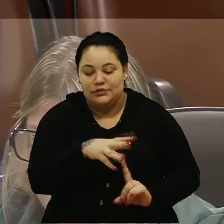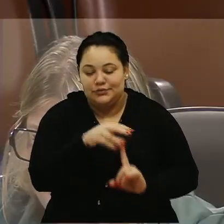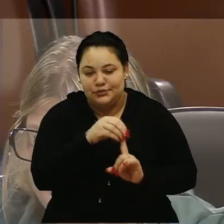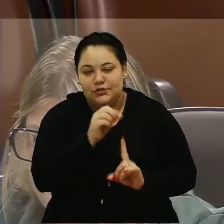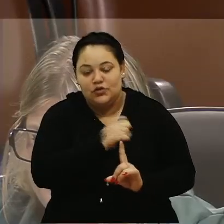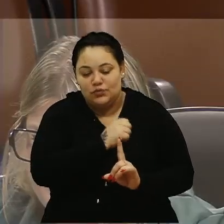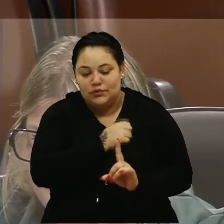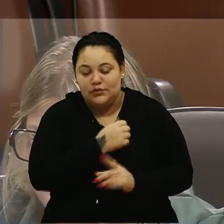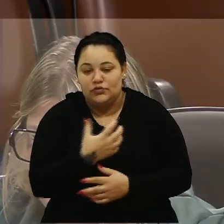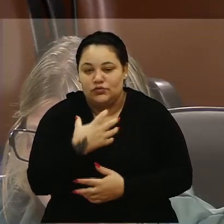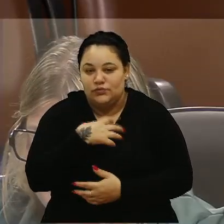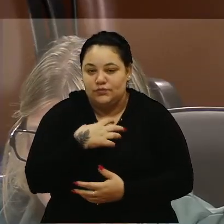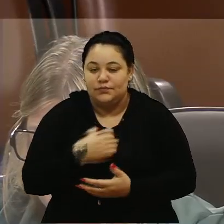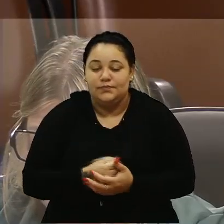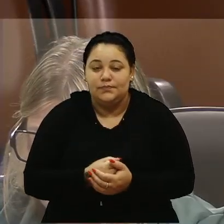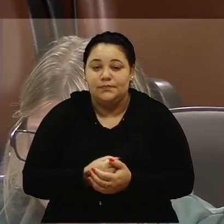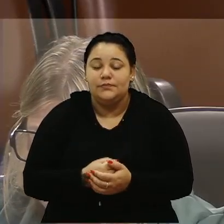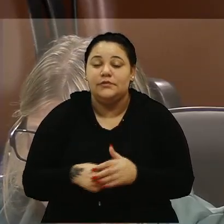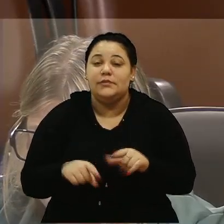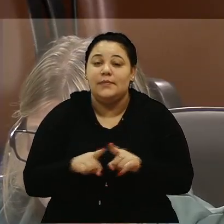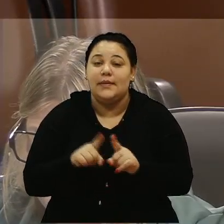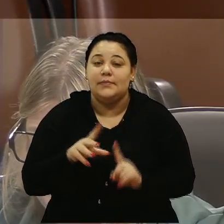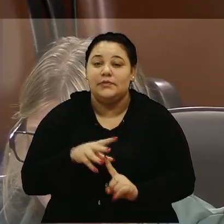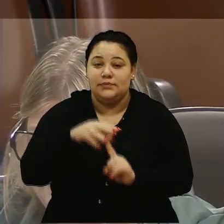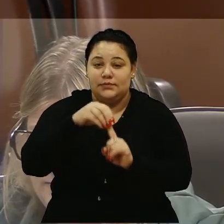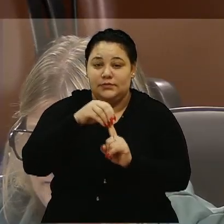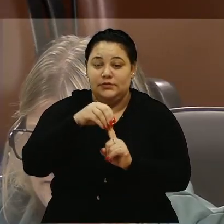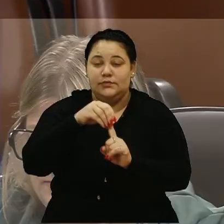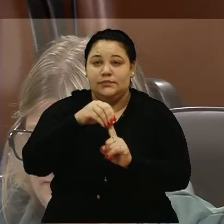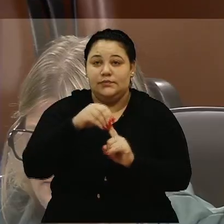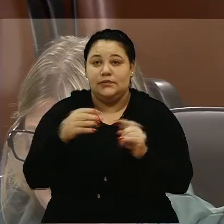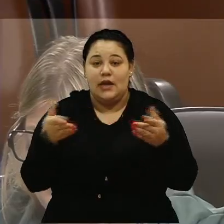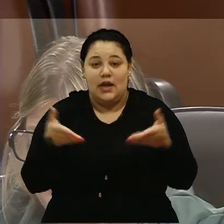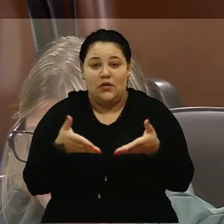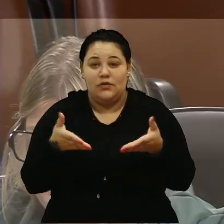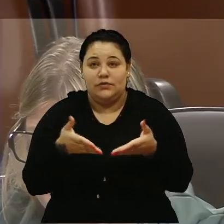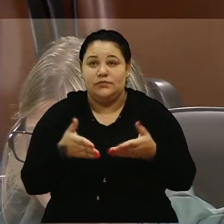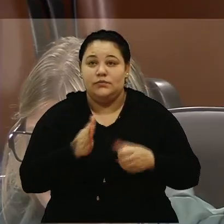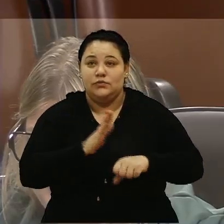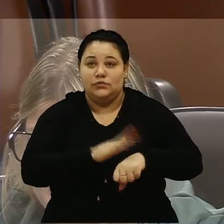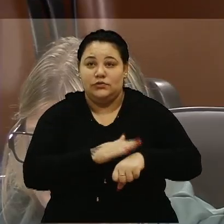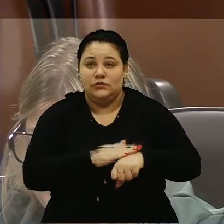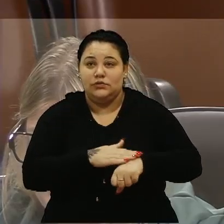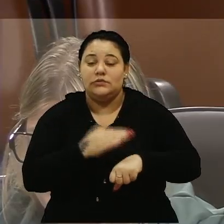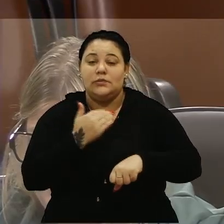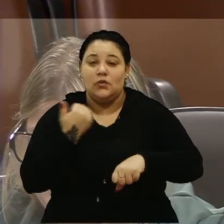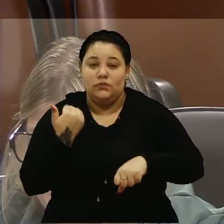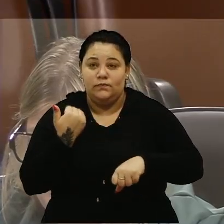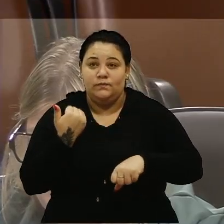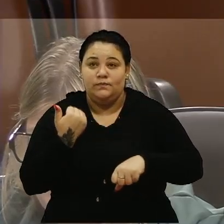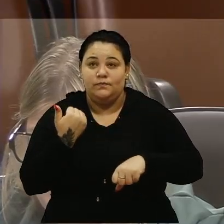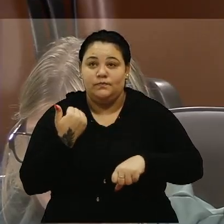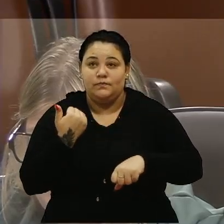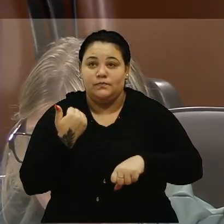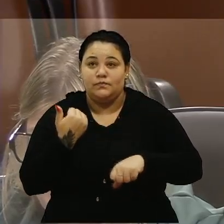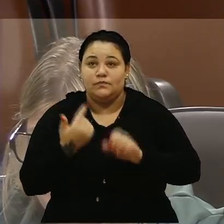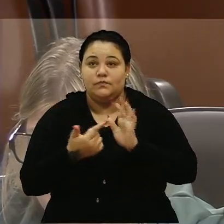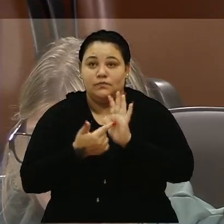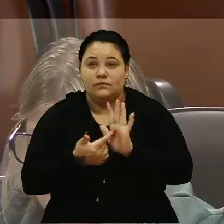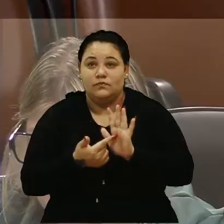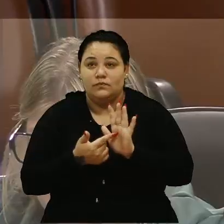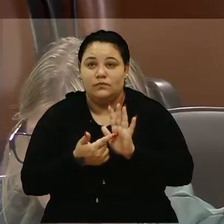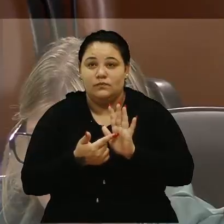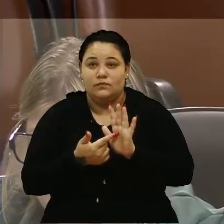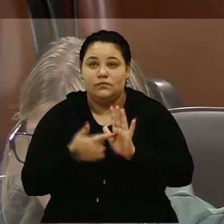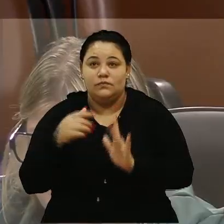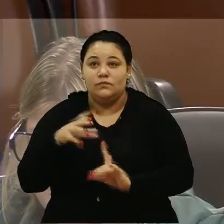humildade. Inclusive, no seu agora sepultamento, ele mostra não só, né, para a igreja, mas principalmente para